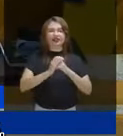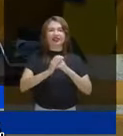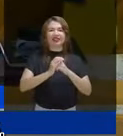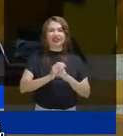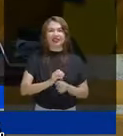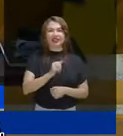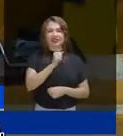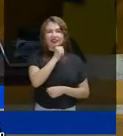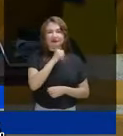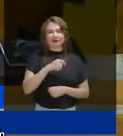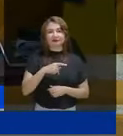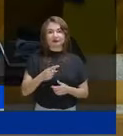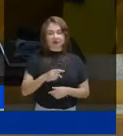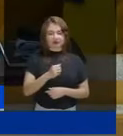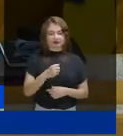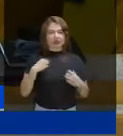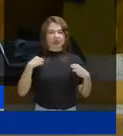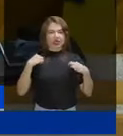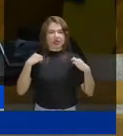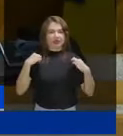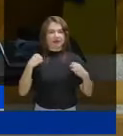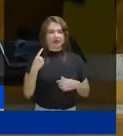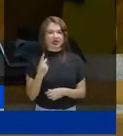do Amapá, né? Nós temos aqui um